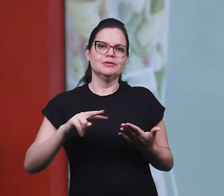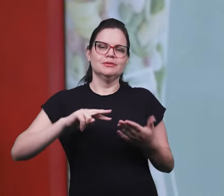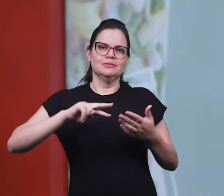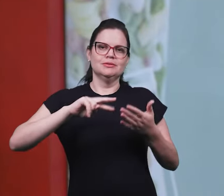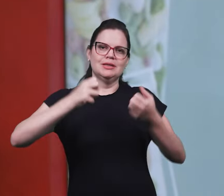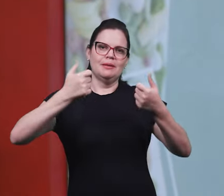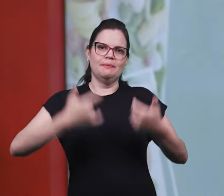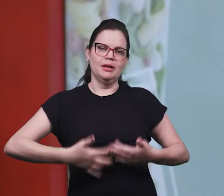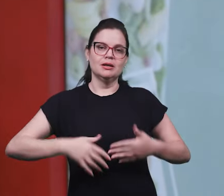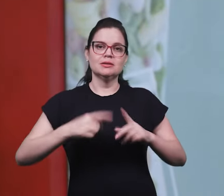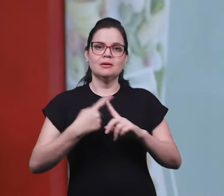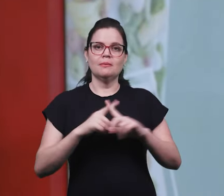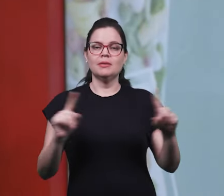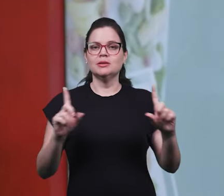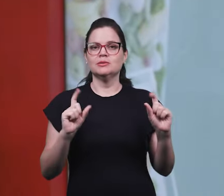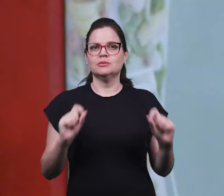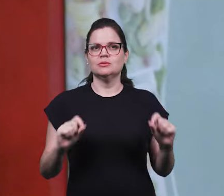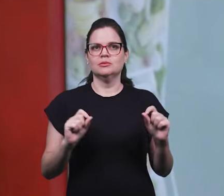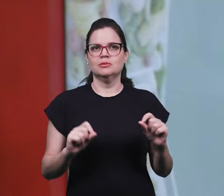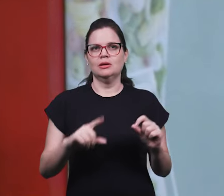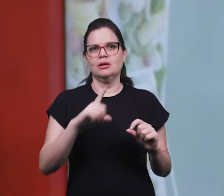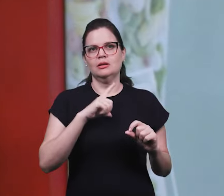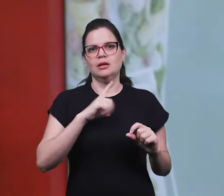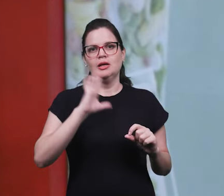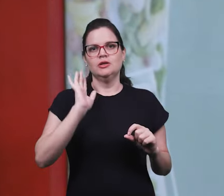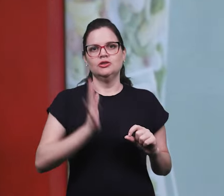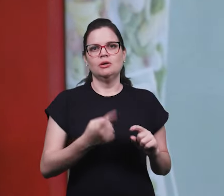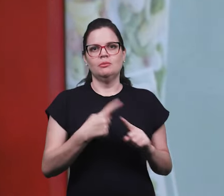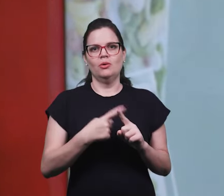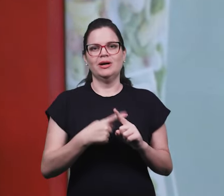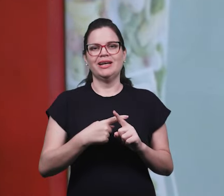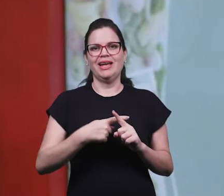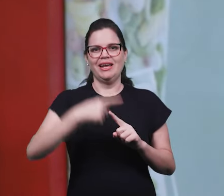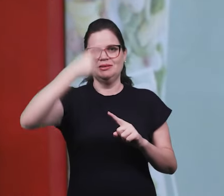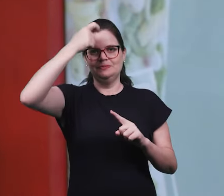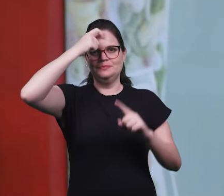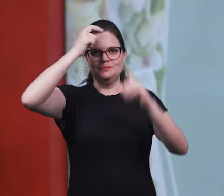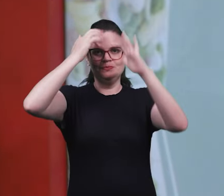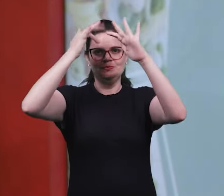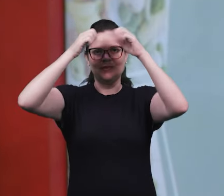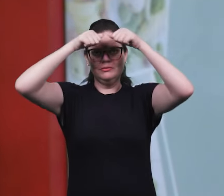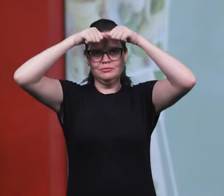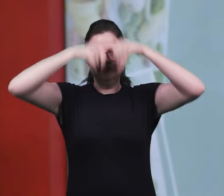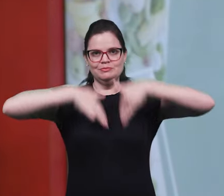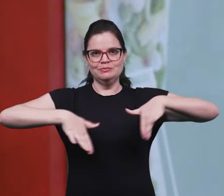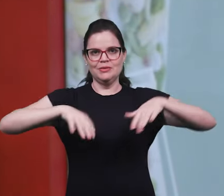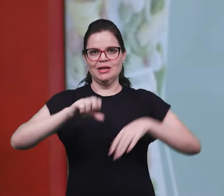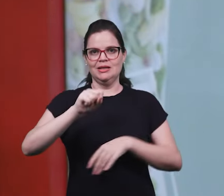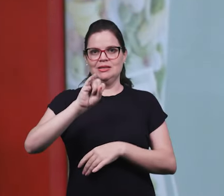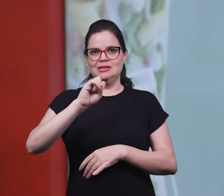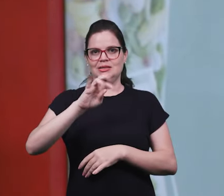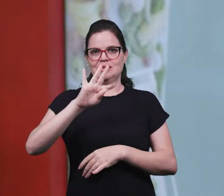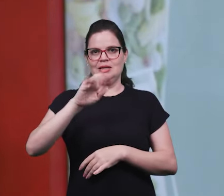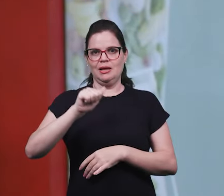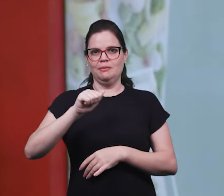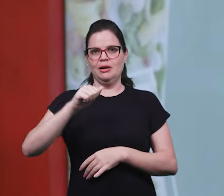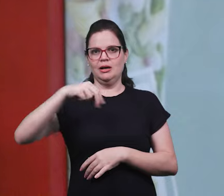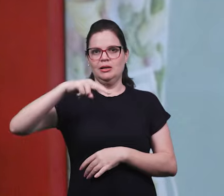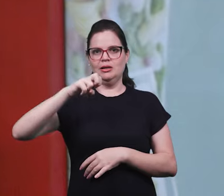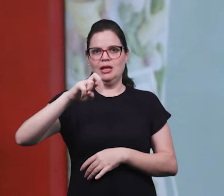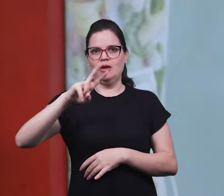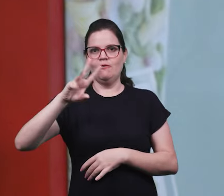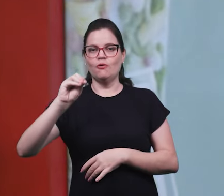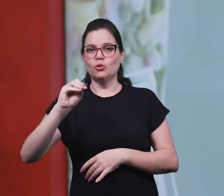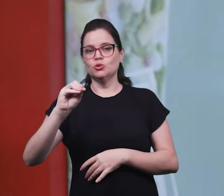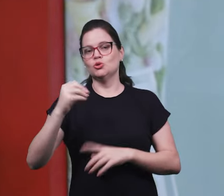mesmo mas já vem com a anorexia por conta do sistema nervoso central também que acaba sendo potencializada princip